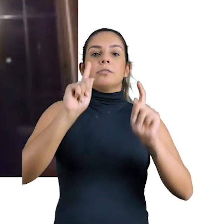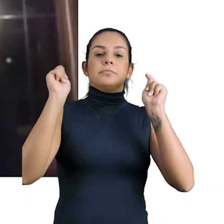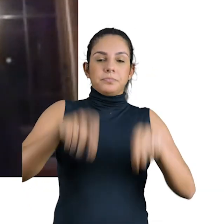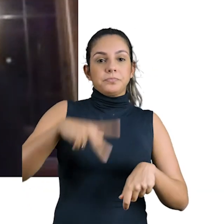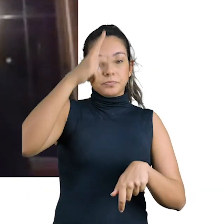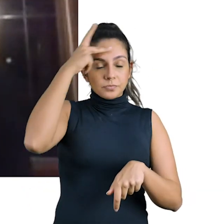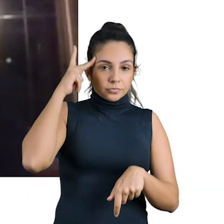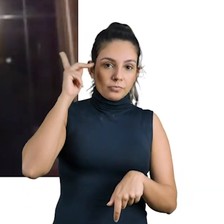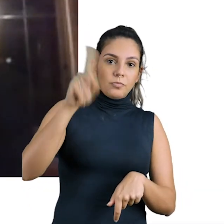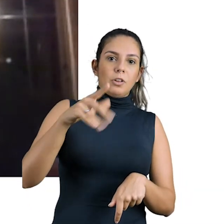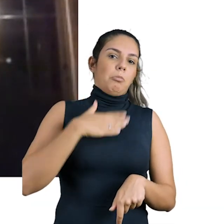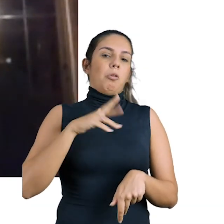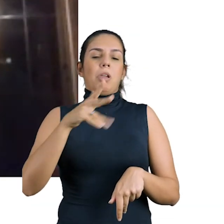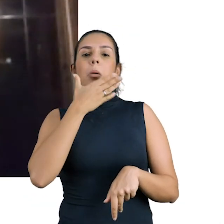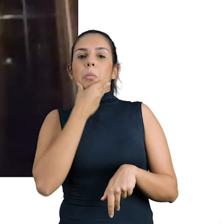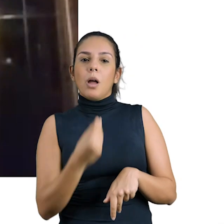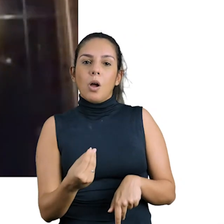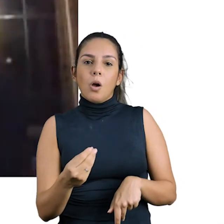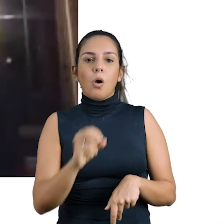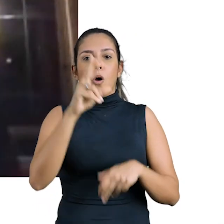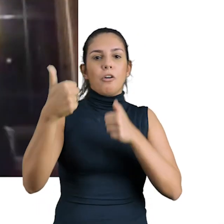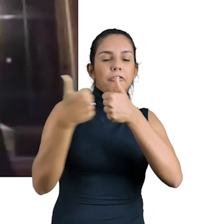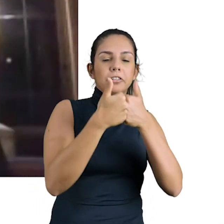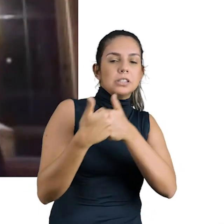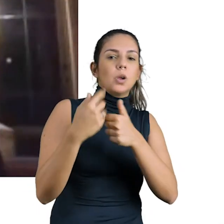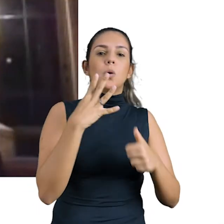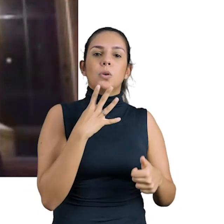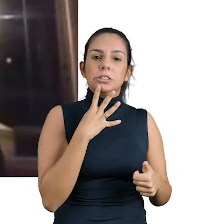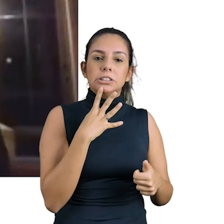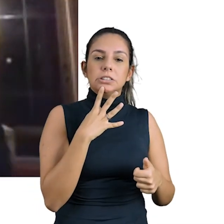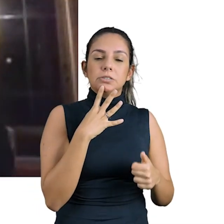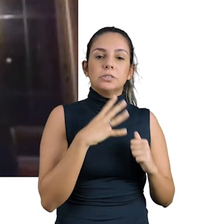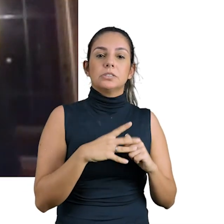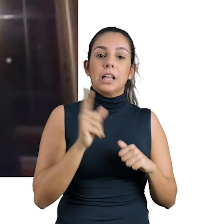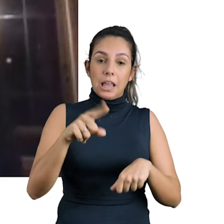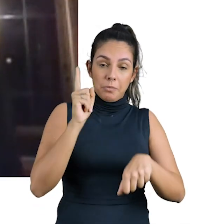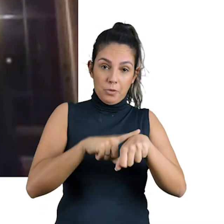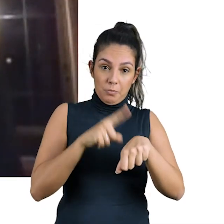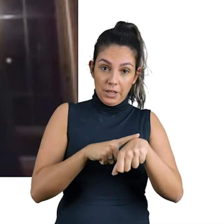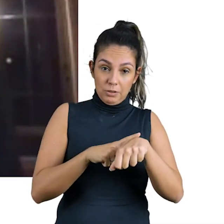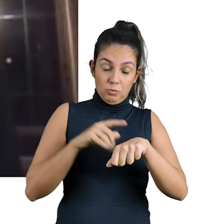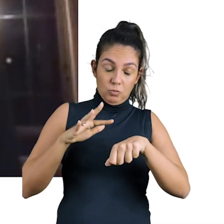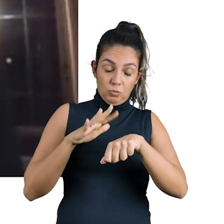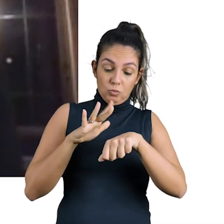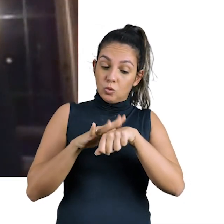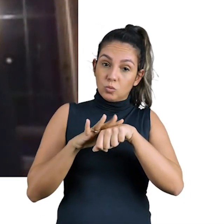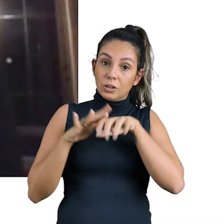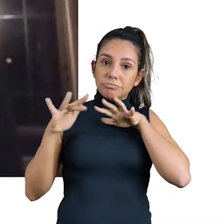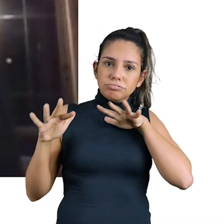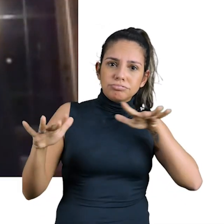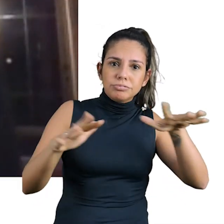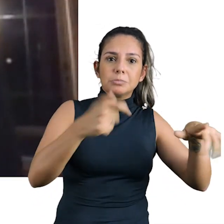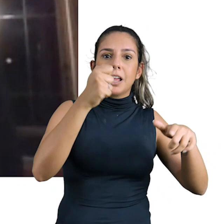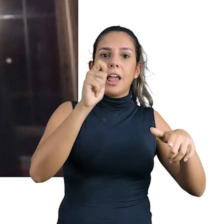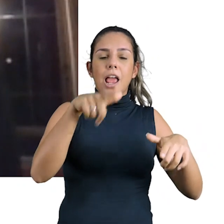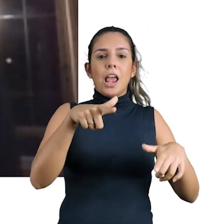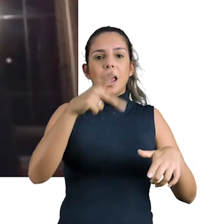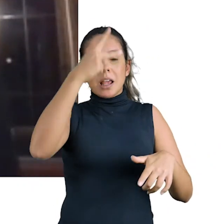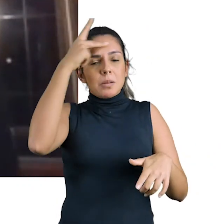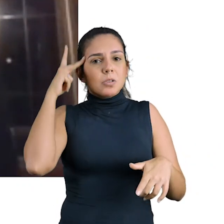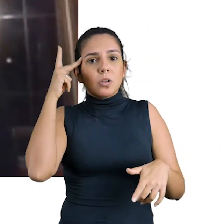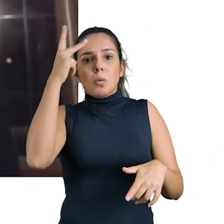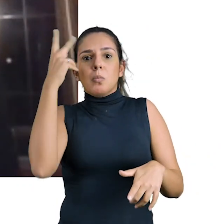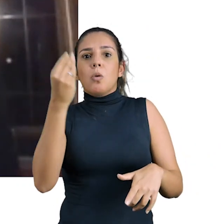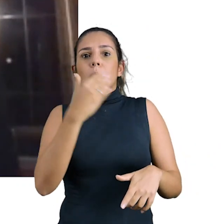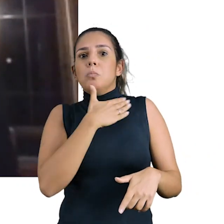essa pessoa é meu irmão, é meu primo, é um conhecido, há um momento da pandemia que o luto é de fato coletivo, o